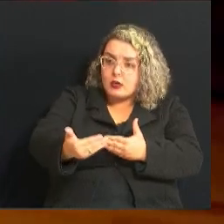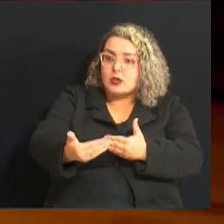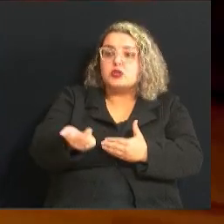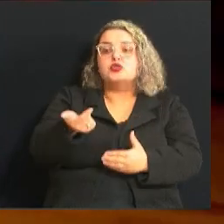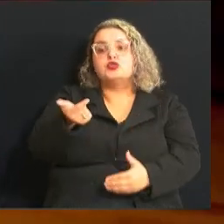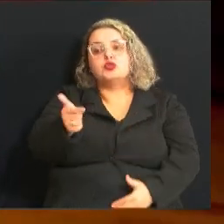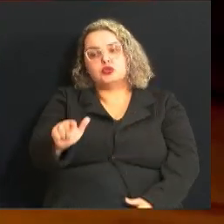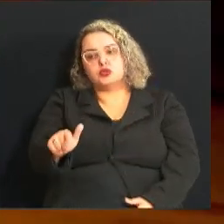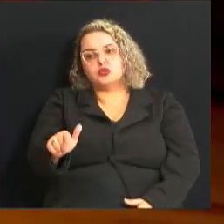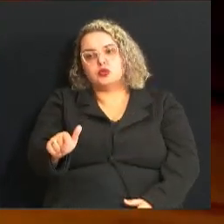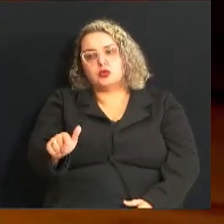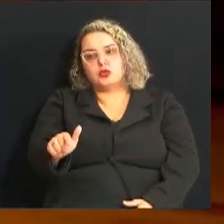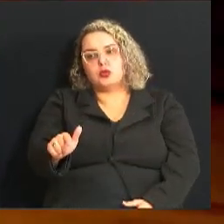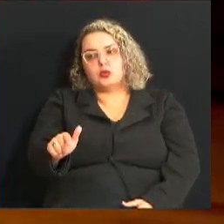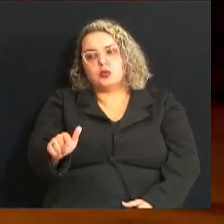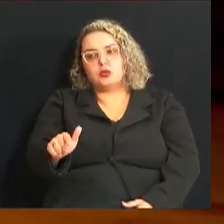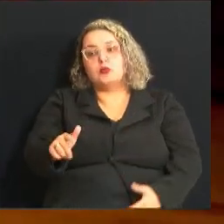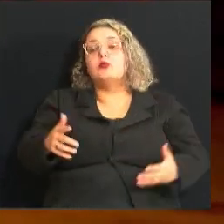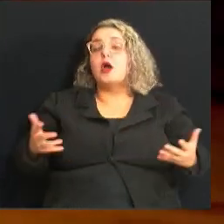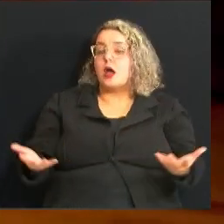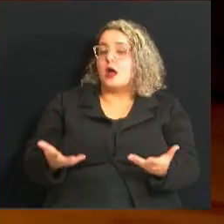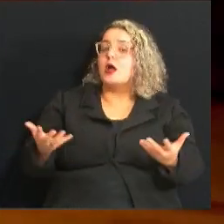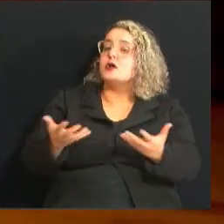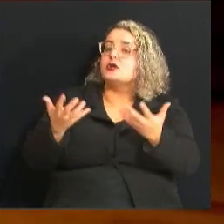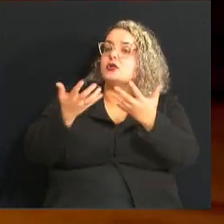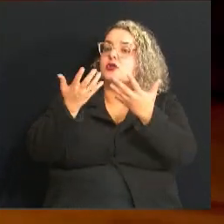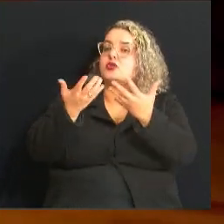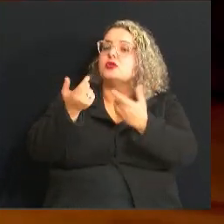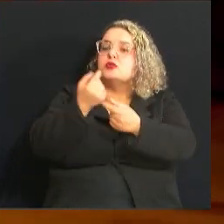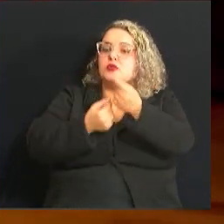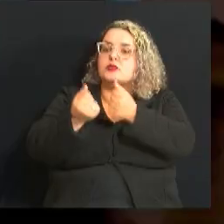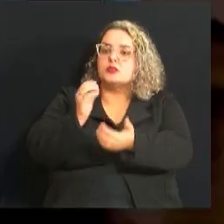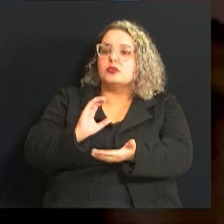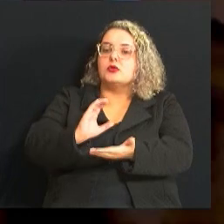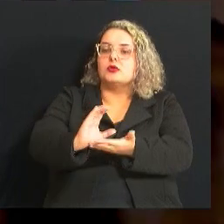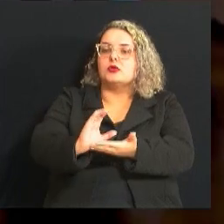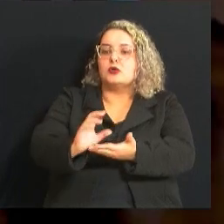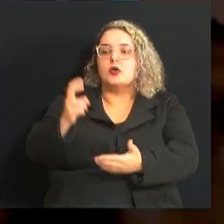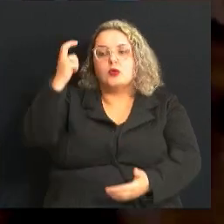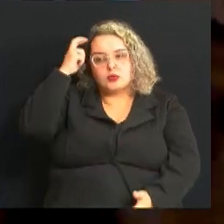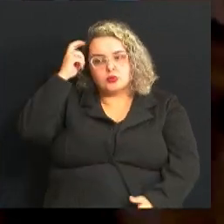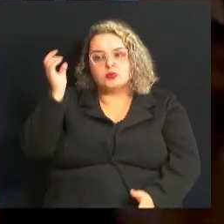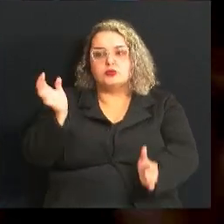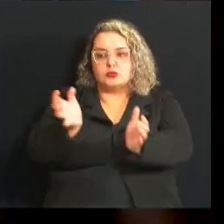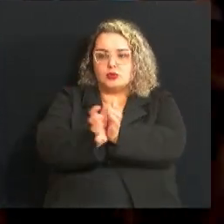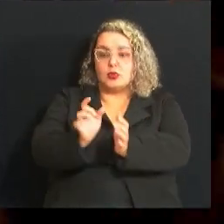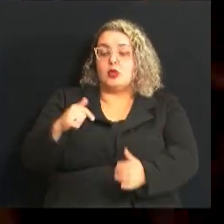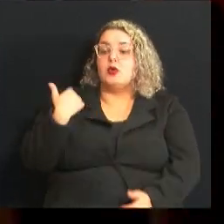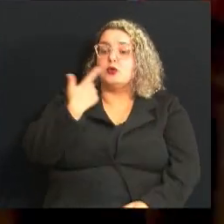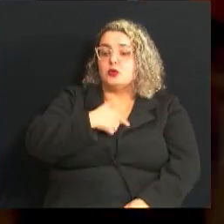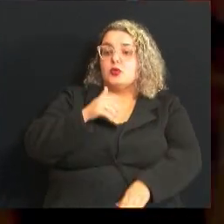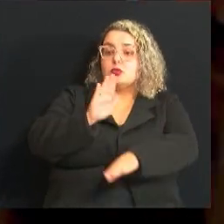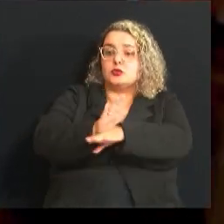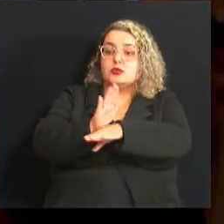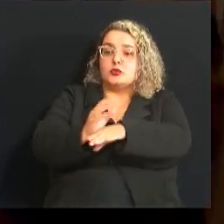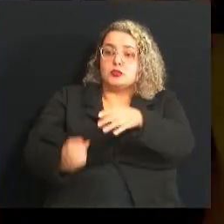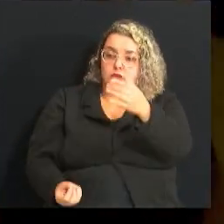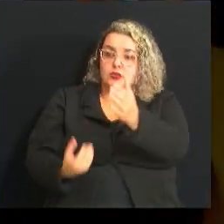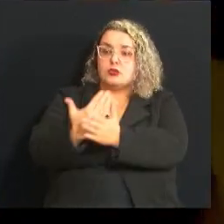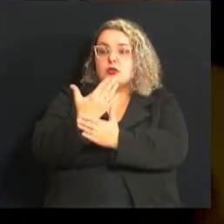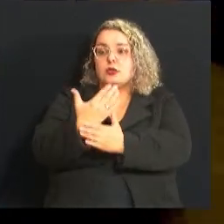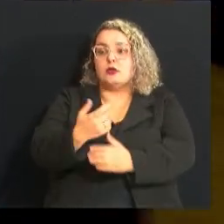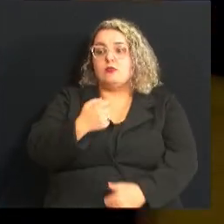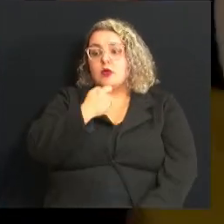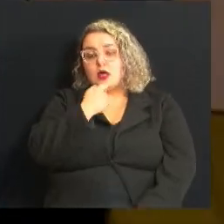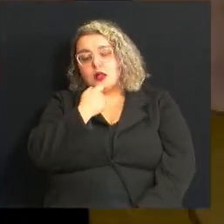novamente, para incentivar e investir na área cultural do clube. Nós ajudamos a fundar este coral há 6 anos